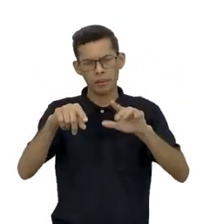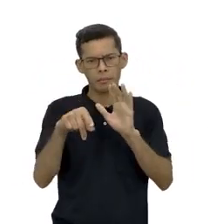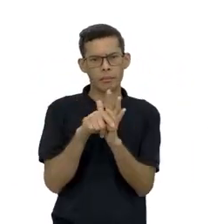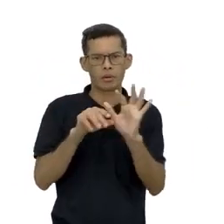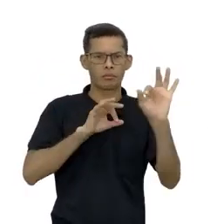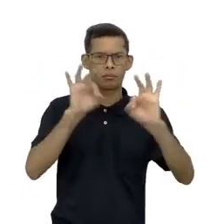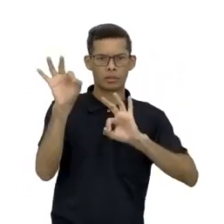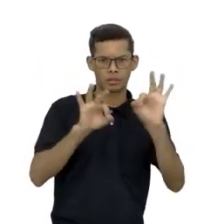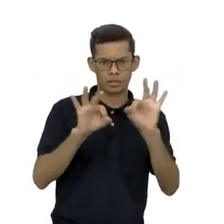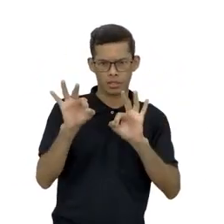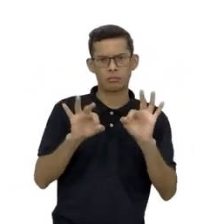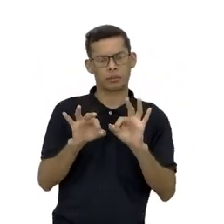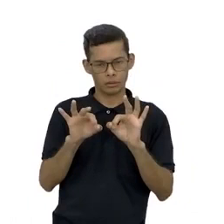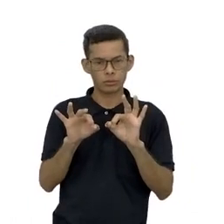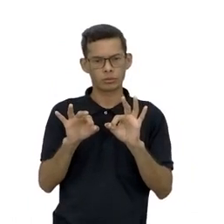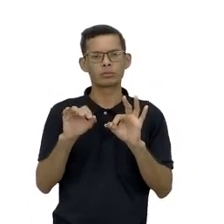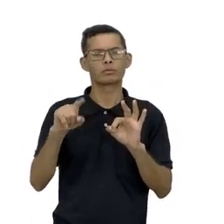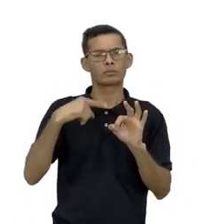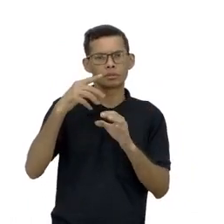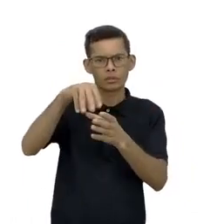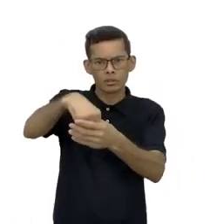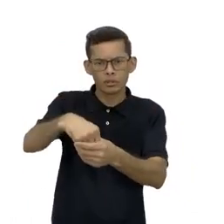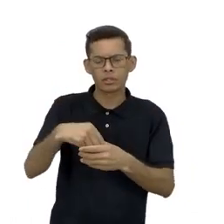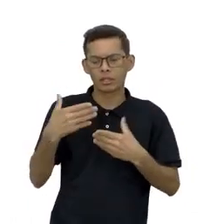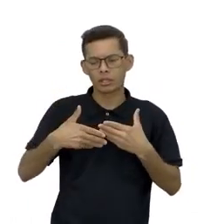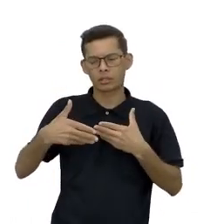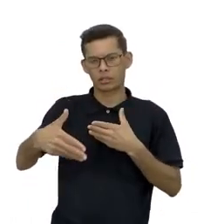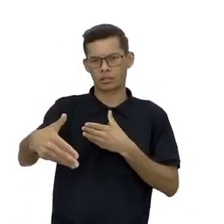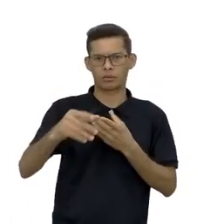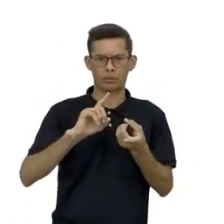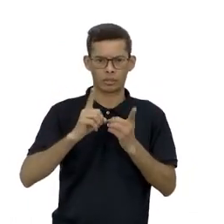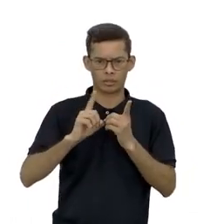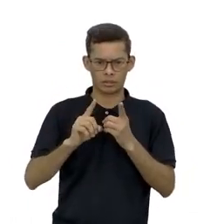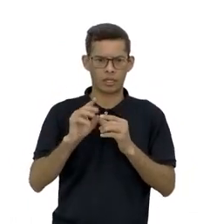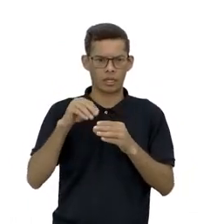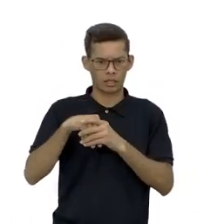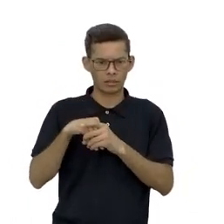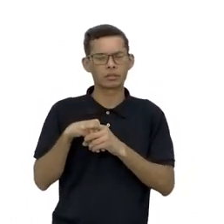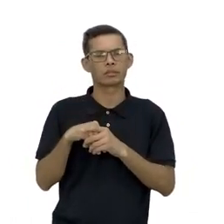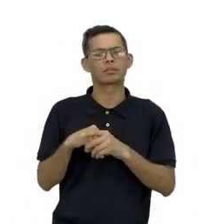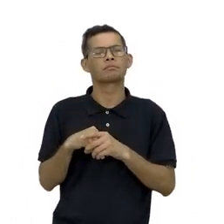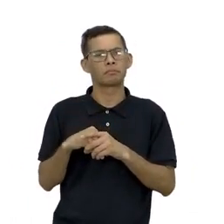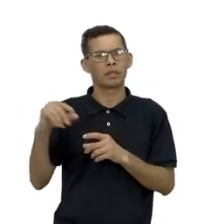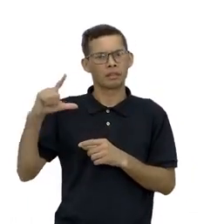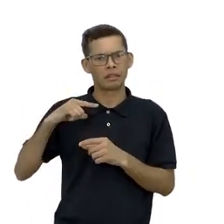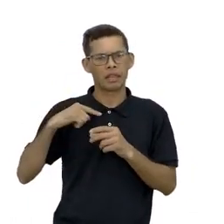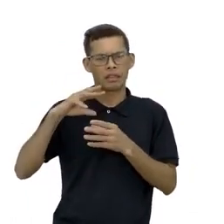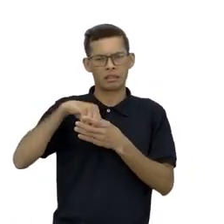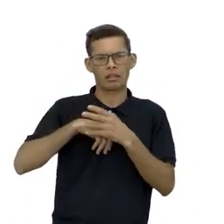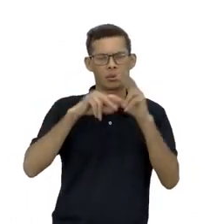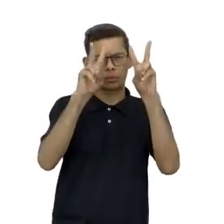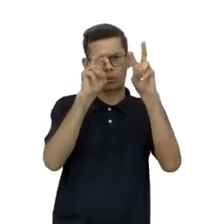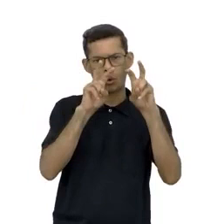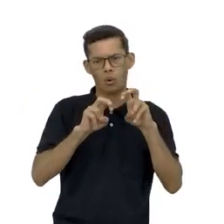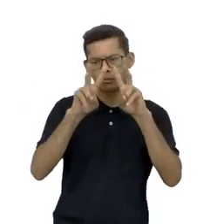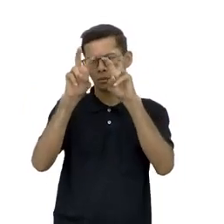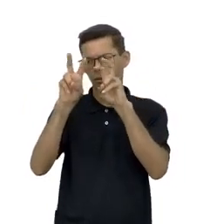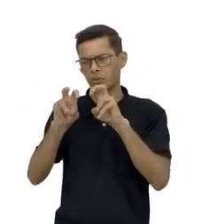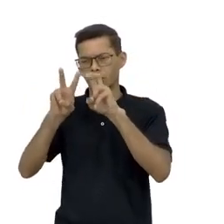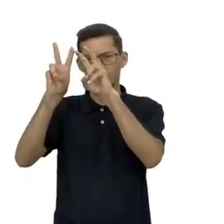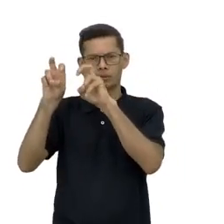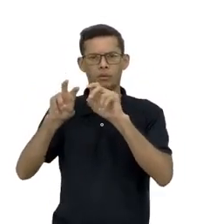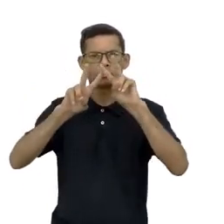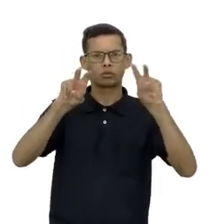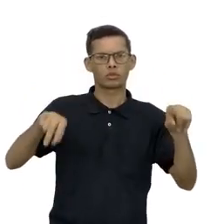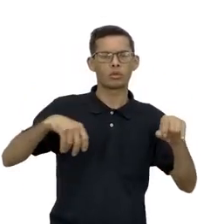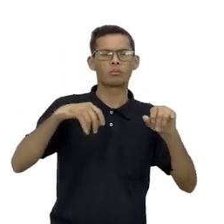aí o planejamento acontecendo na sequência didática, tá? Esse quadro traz tópicos relacionados ao assunto da